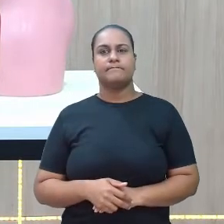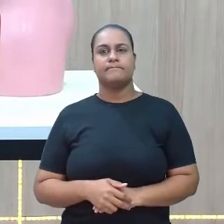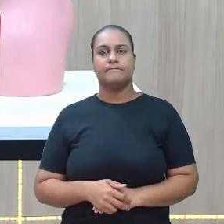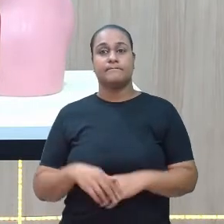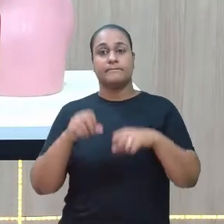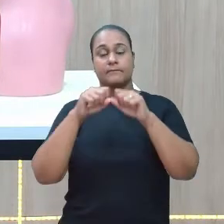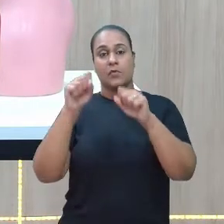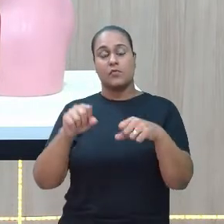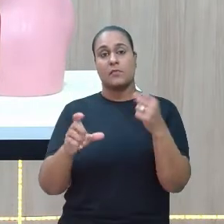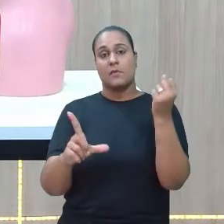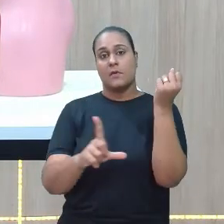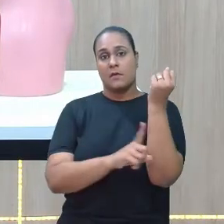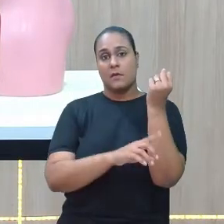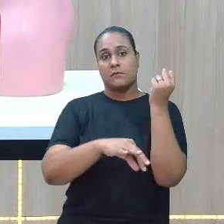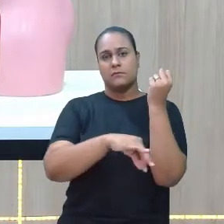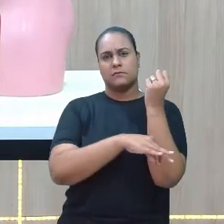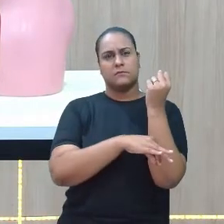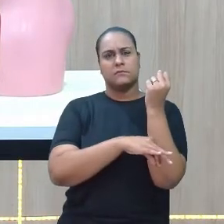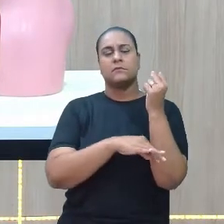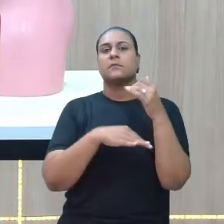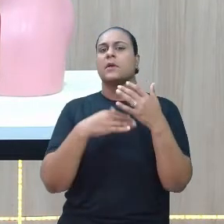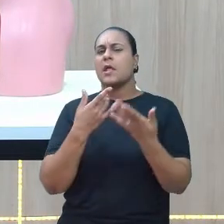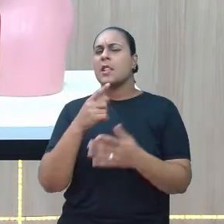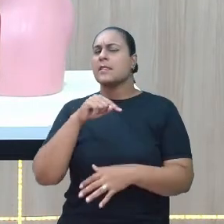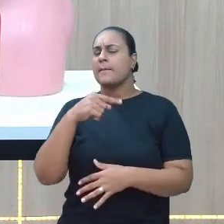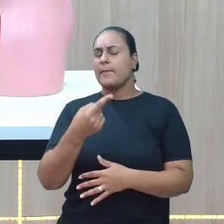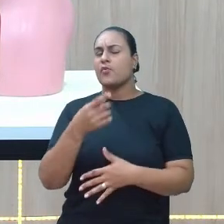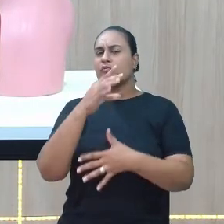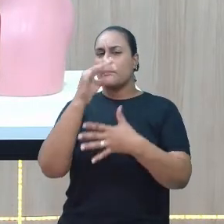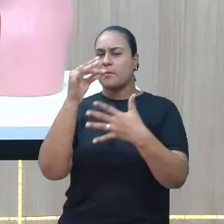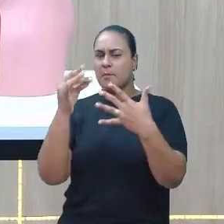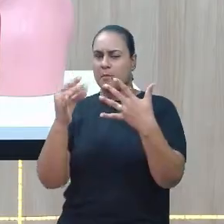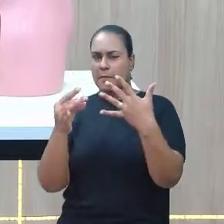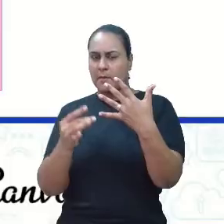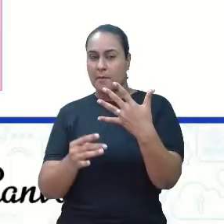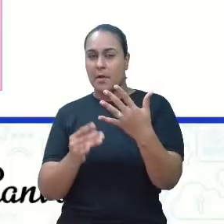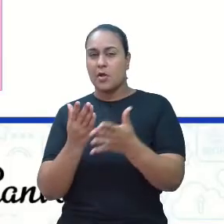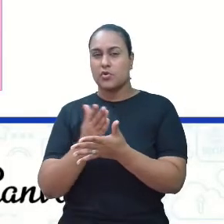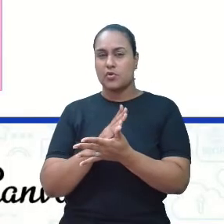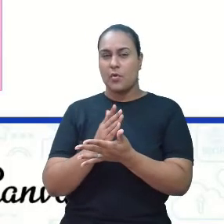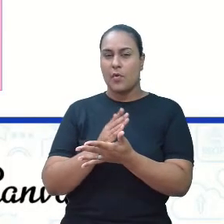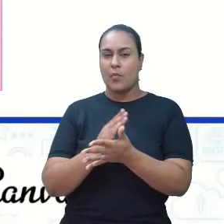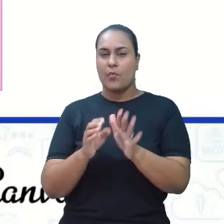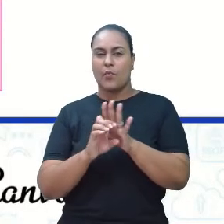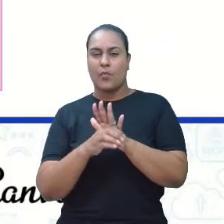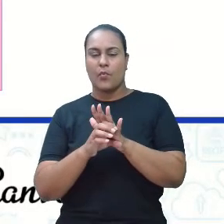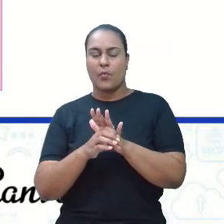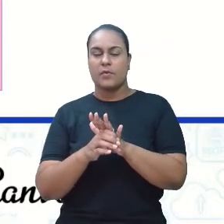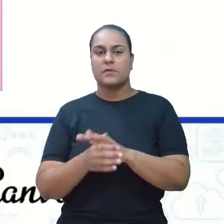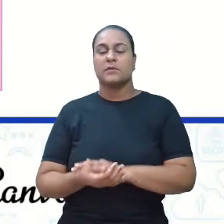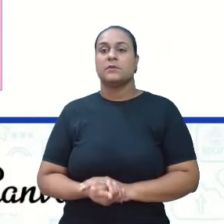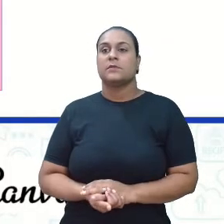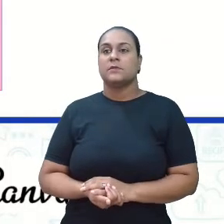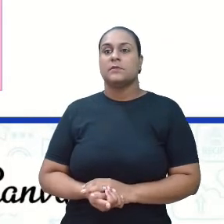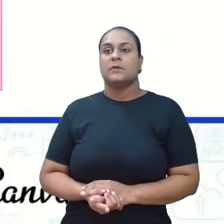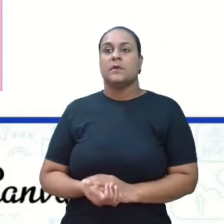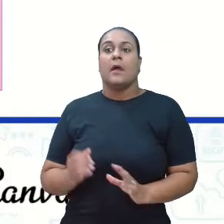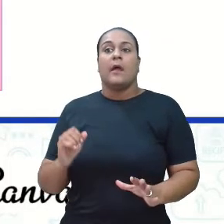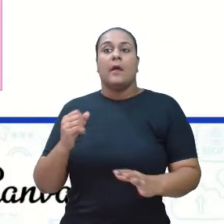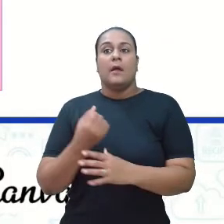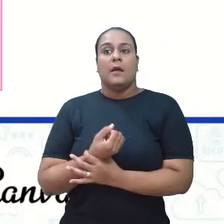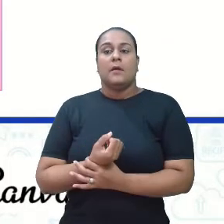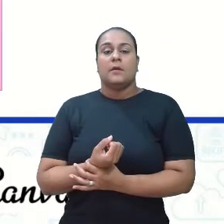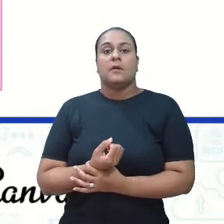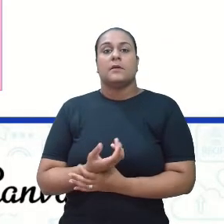E o sistema reprodutor? Nós vamos estudar mais detalhado depois, só vou dar alguma noção, né? Ele garante a